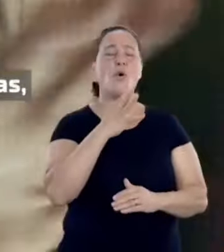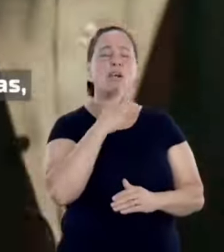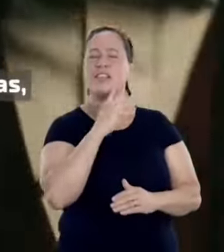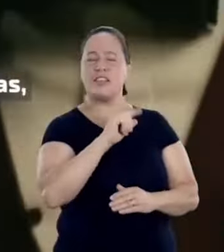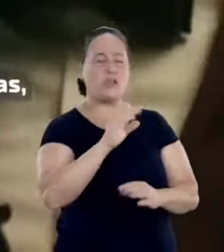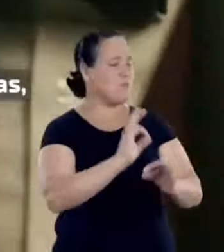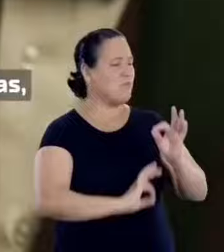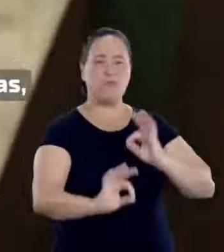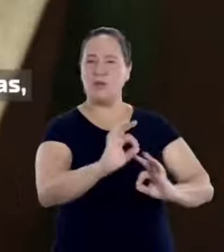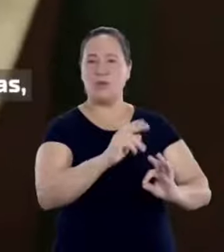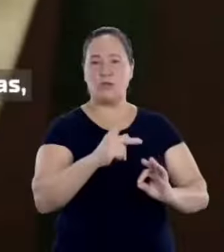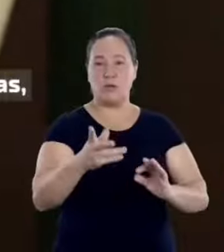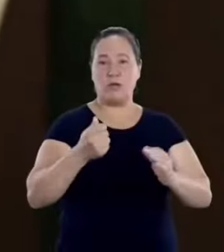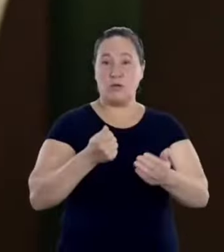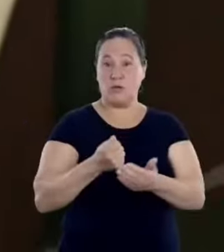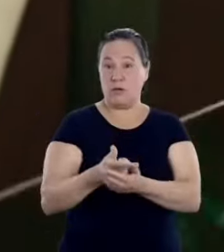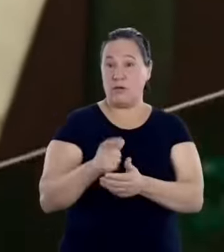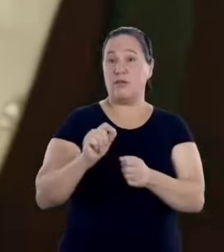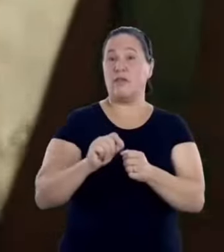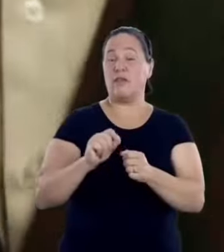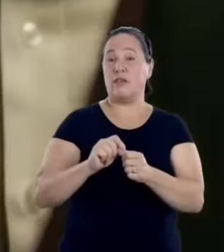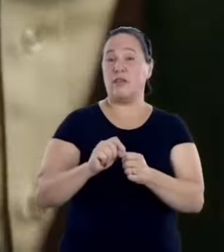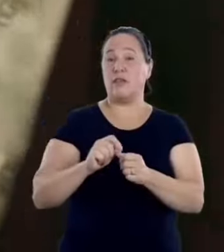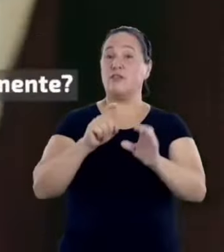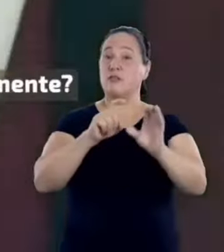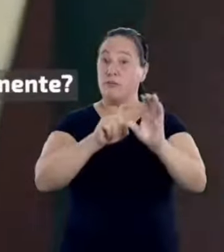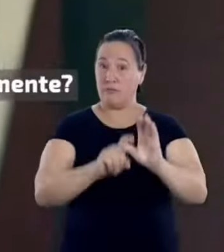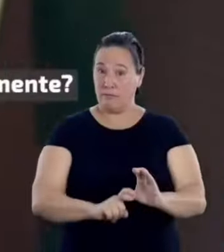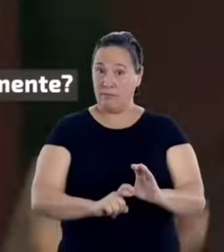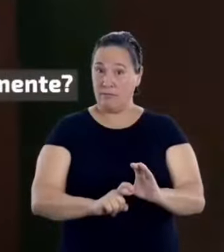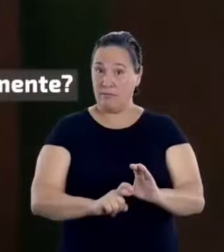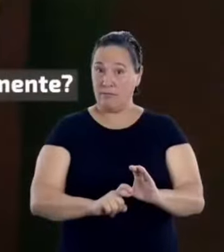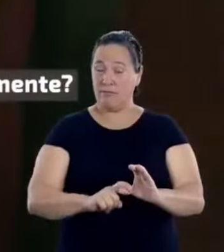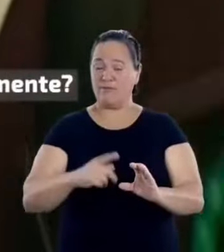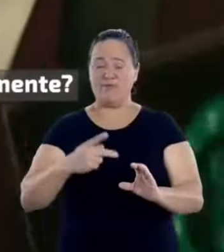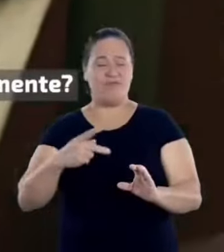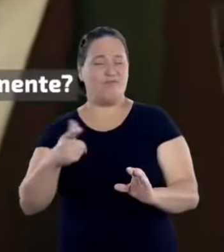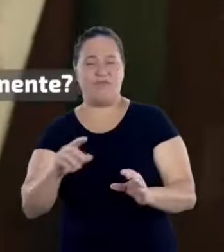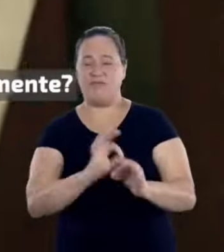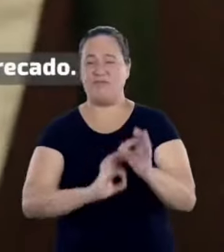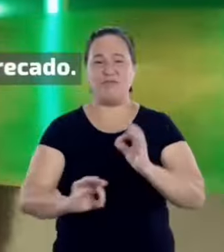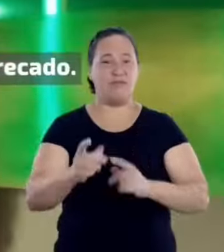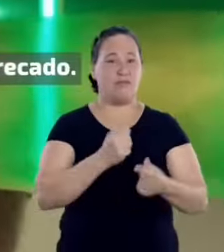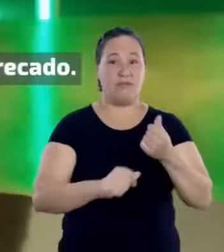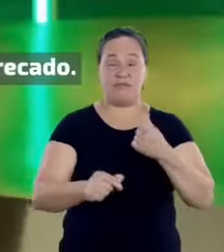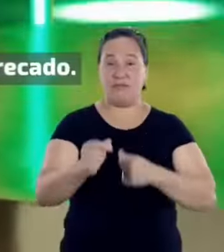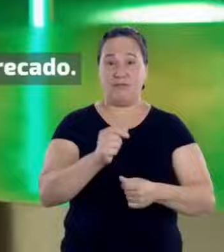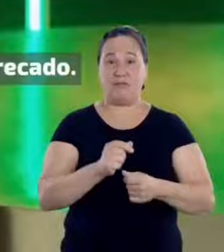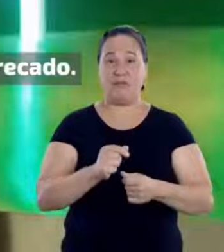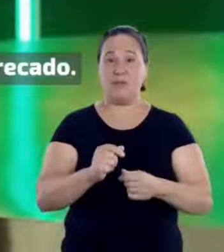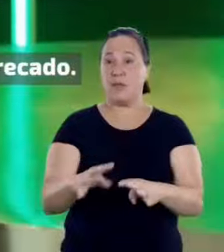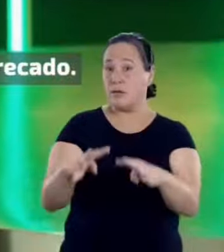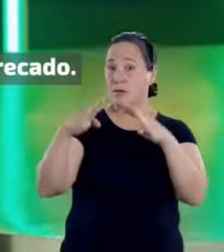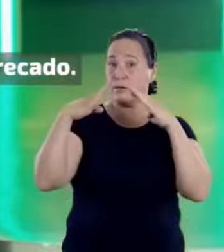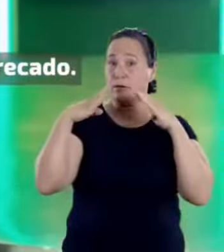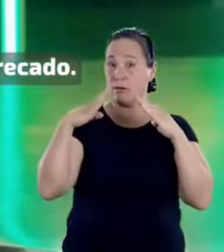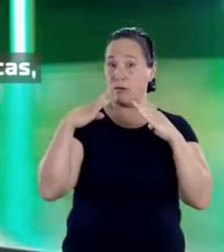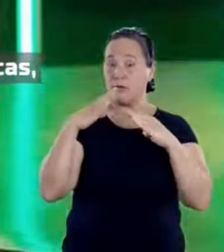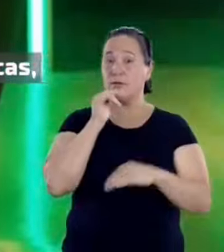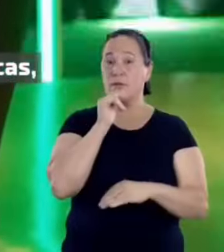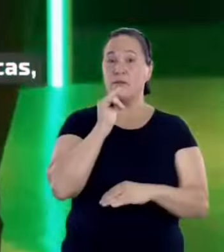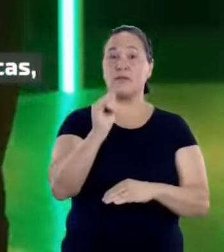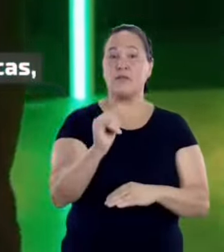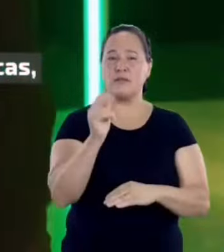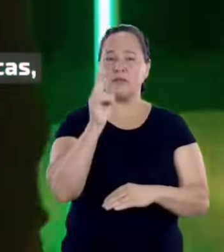também não planeja suas compras, faz novas dívidas e se desorganiza financeiramente? Então preste atenção nesse